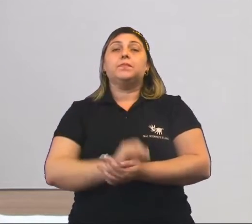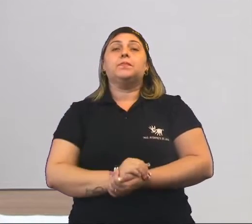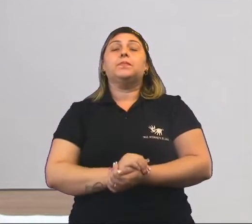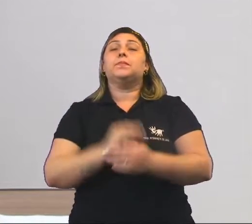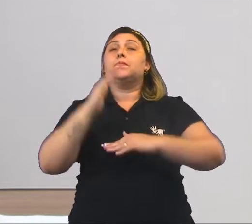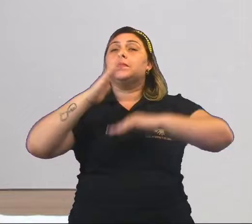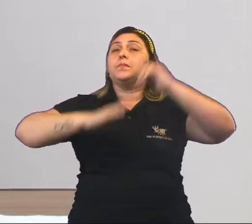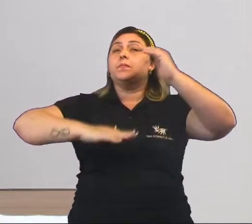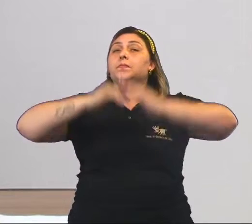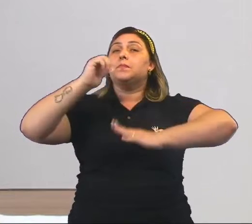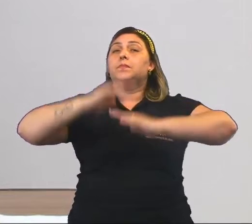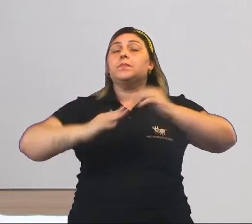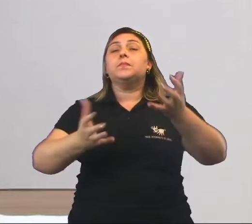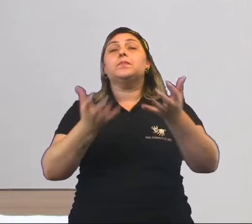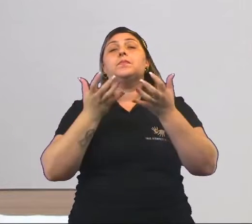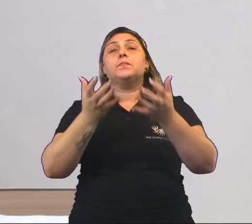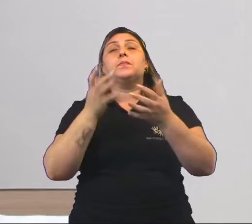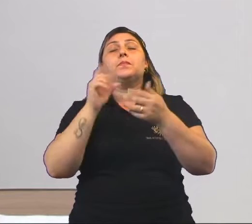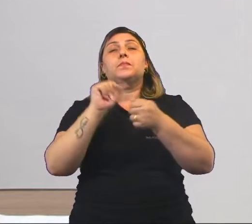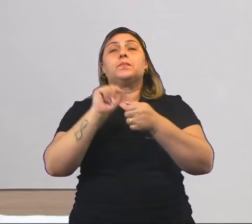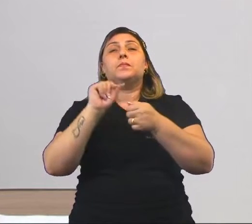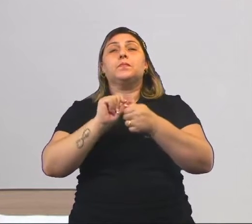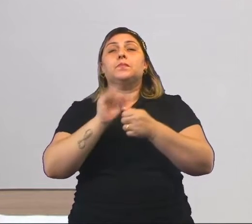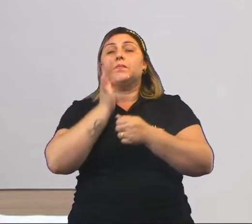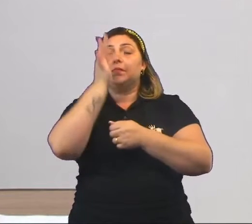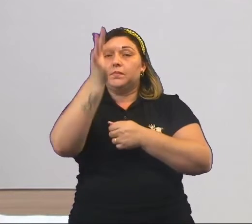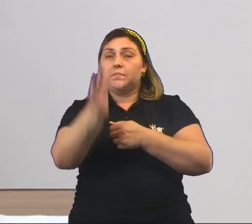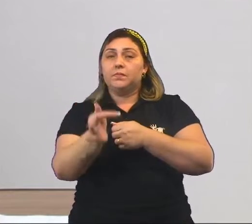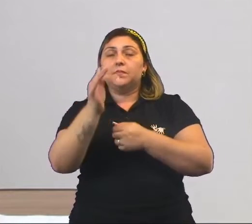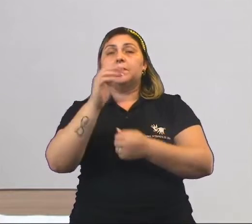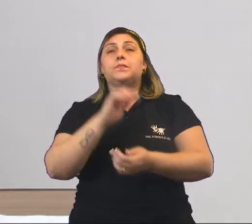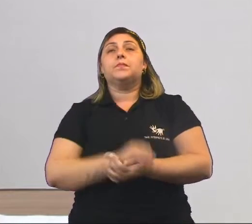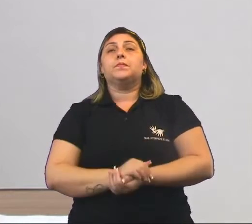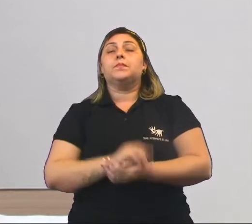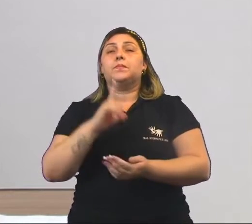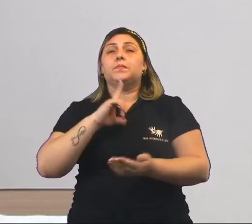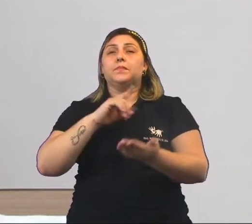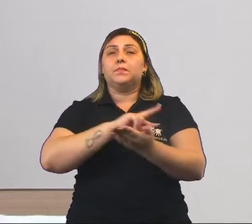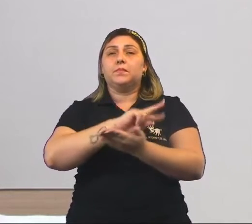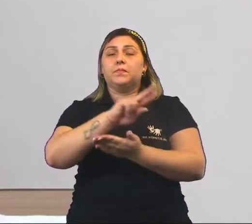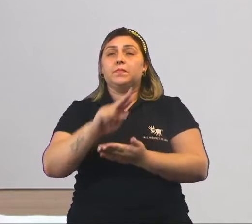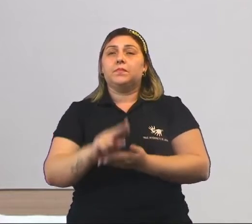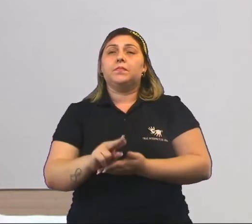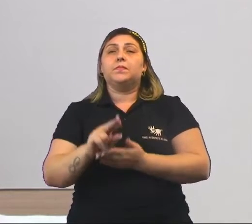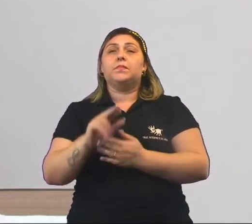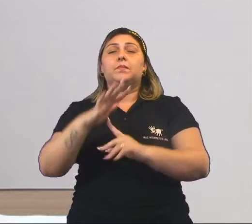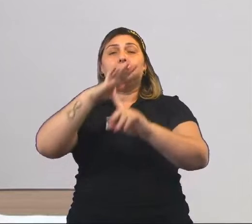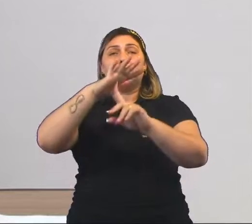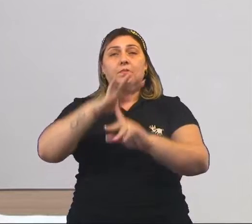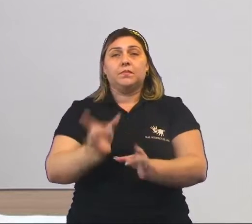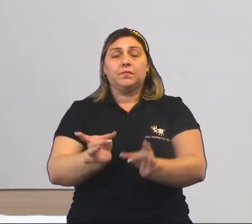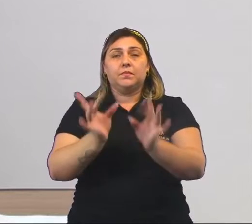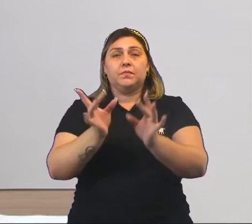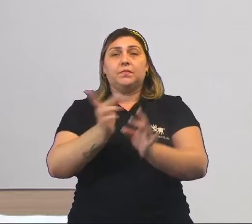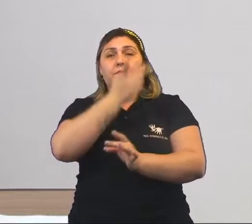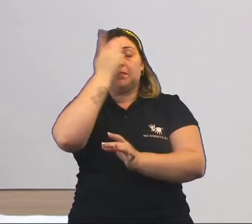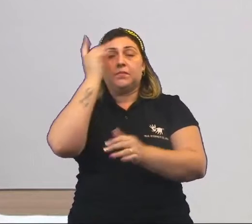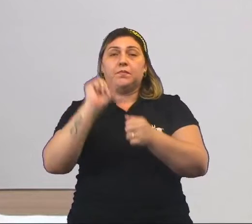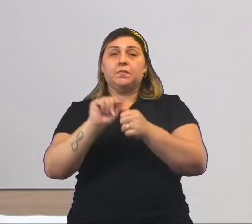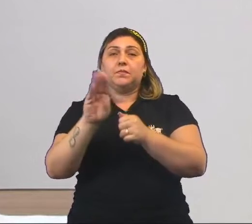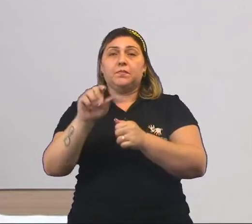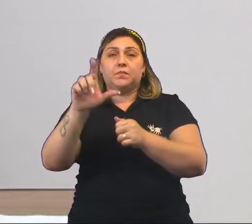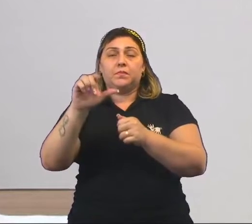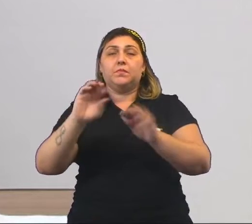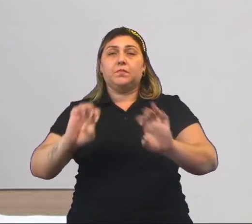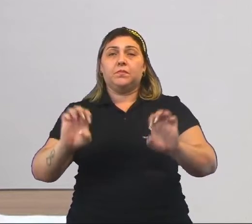sua profissão, o que ele quer exercer. Tá? E temos vários exemplos. Feirante, a pessoa que faz bolo